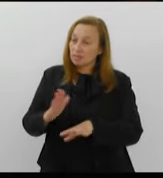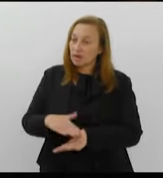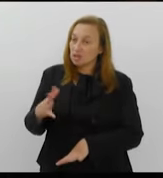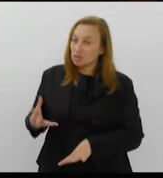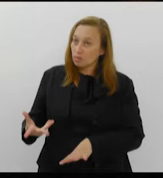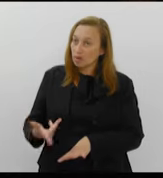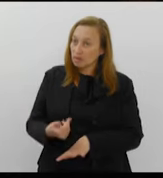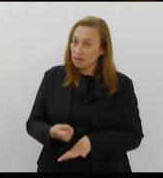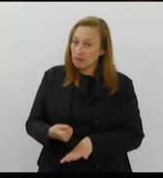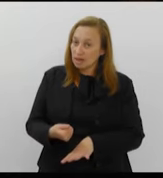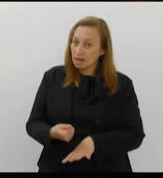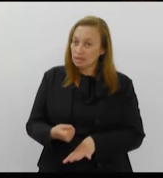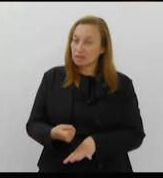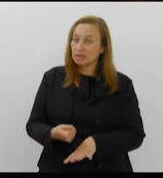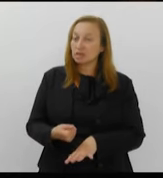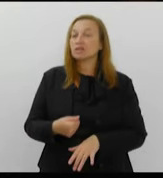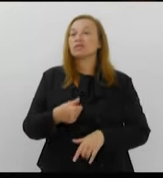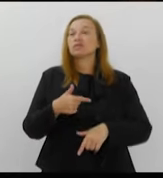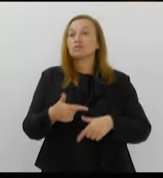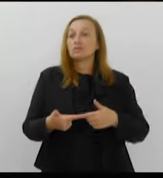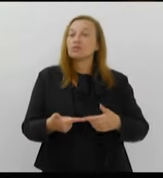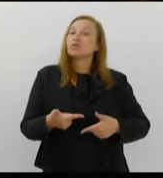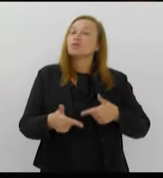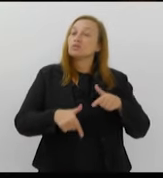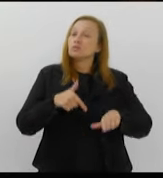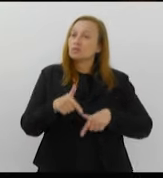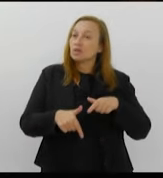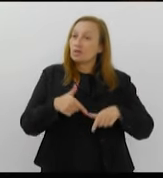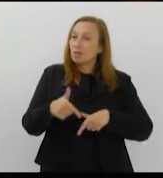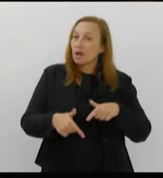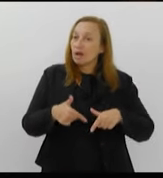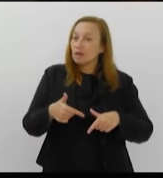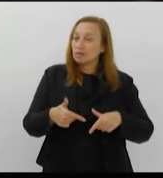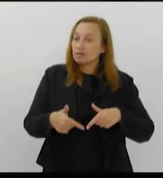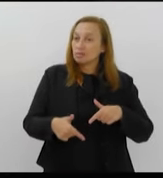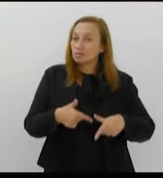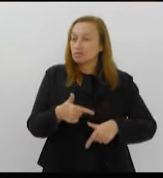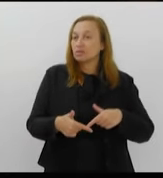eficiência e melhoria nos serviços prestados à população.